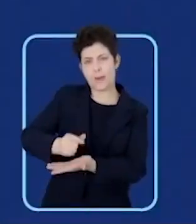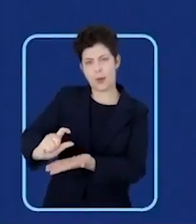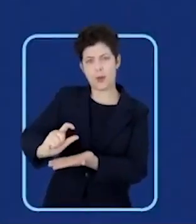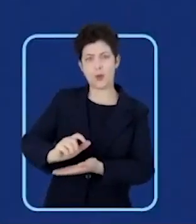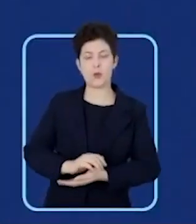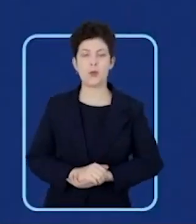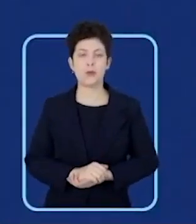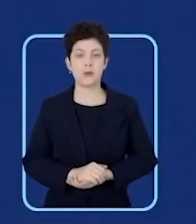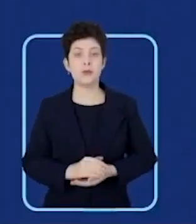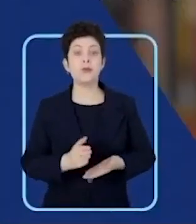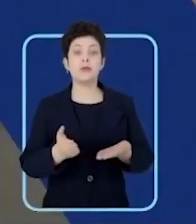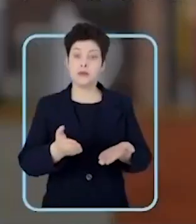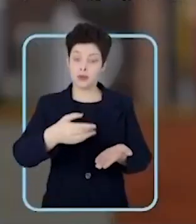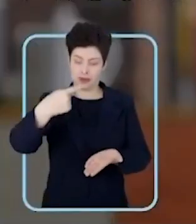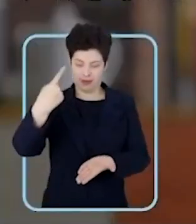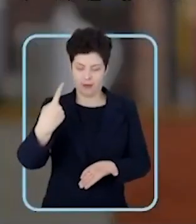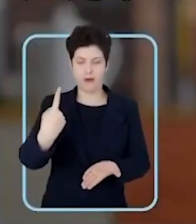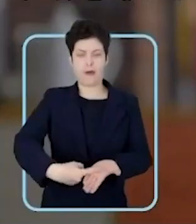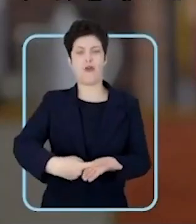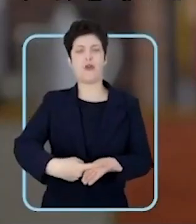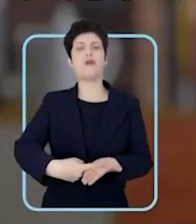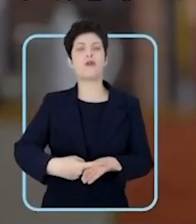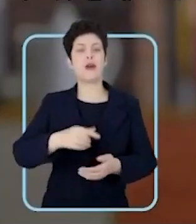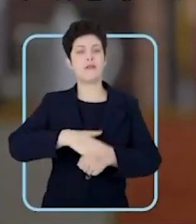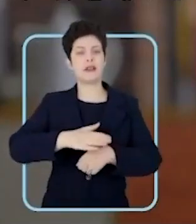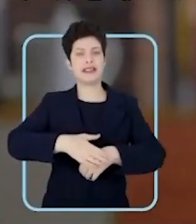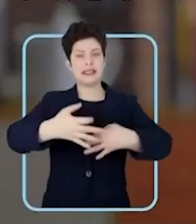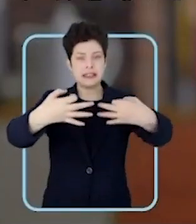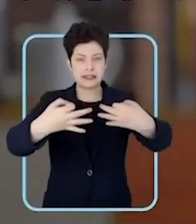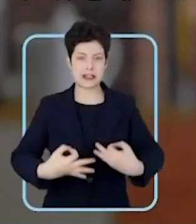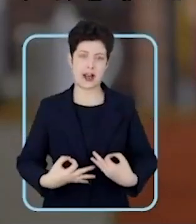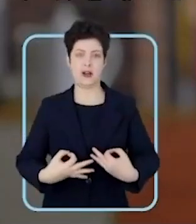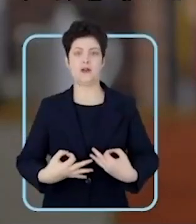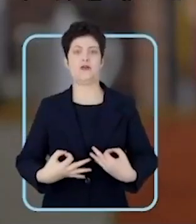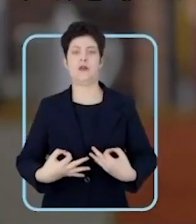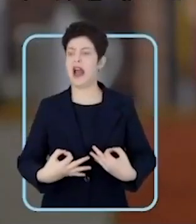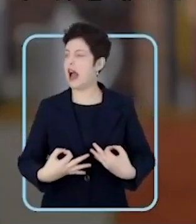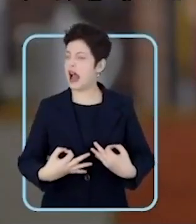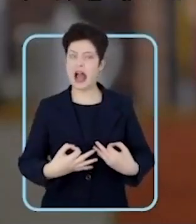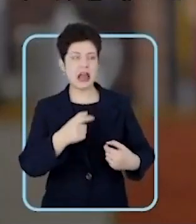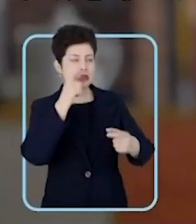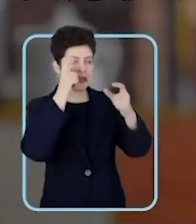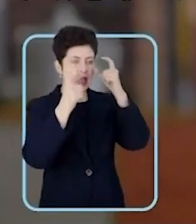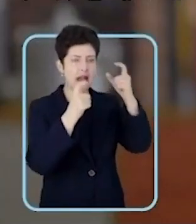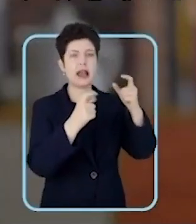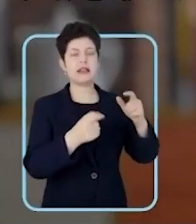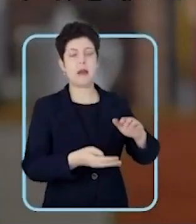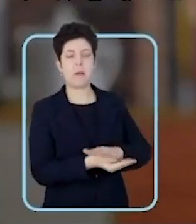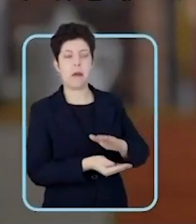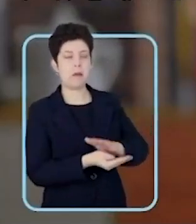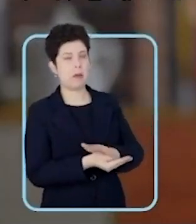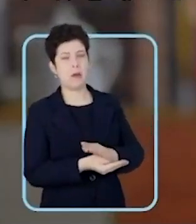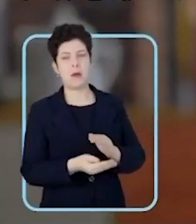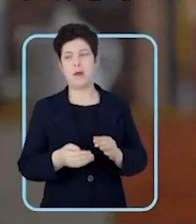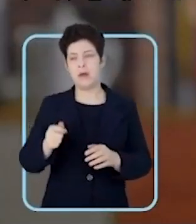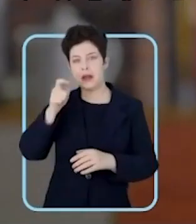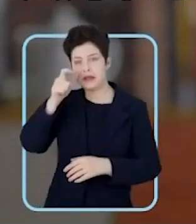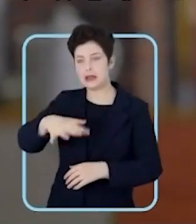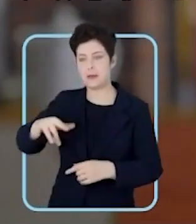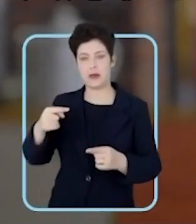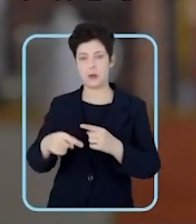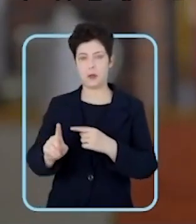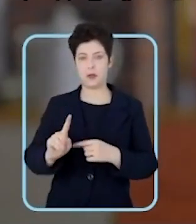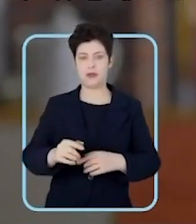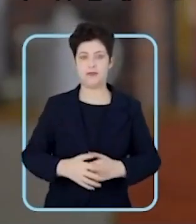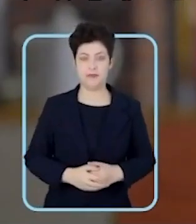menos. Eu ofereço a você o compromisso de fazer o certo, de não ceder a interesses de alguns em detrimento